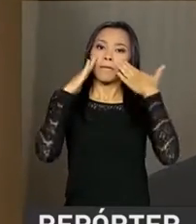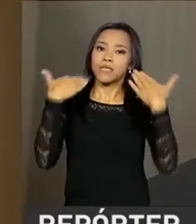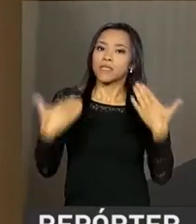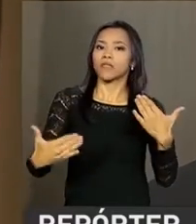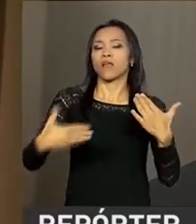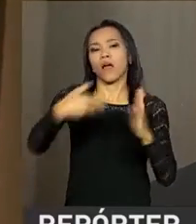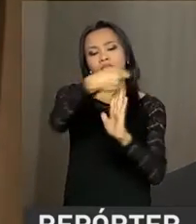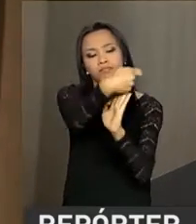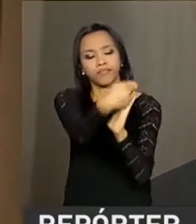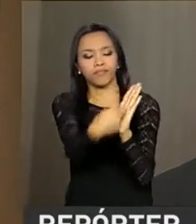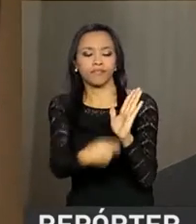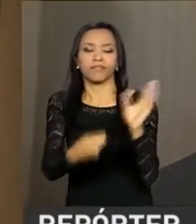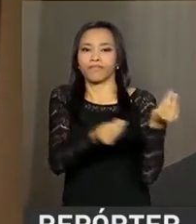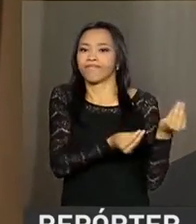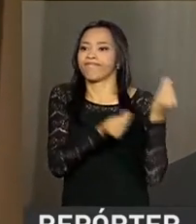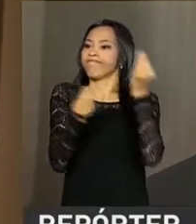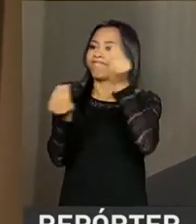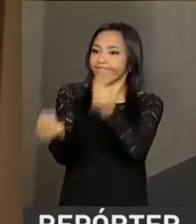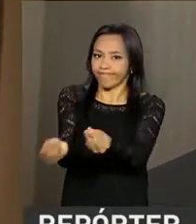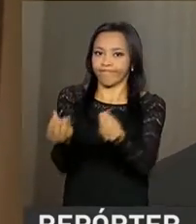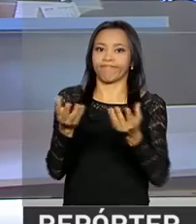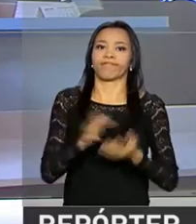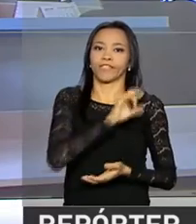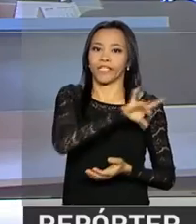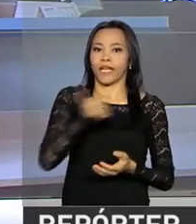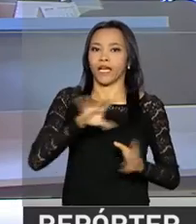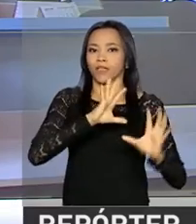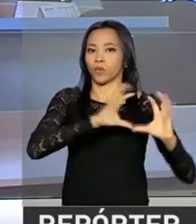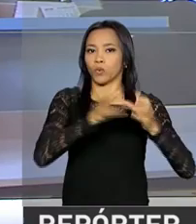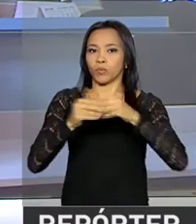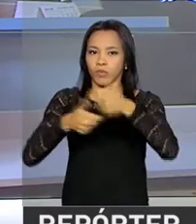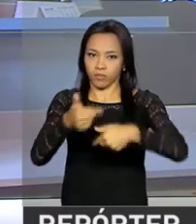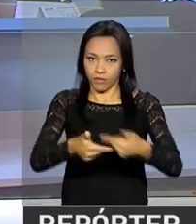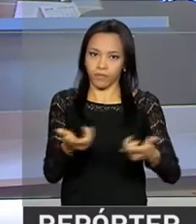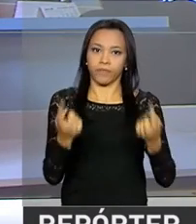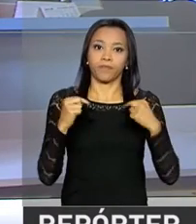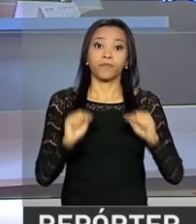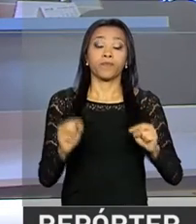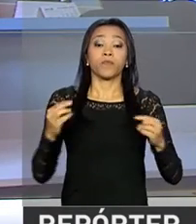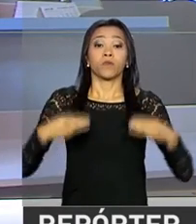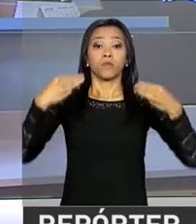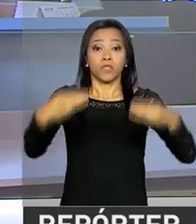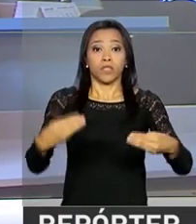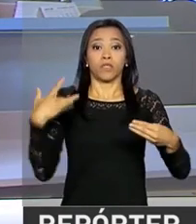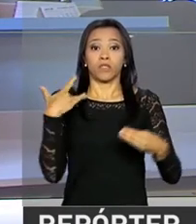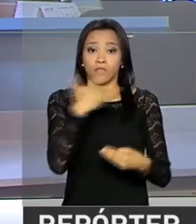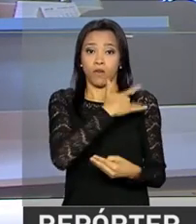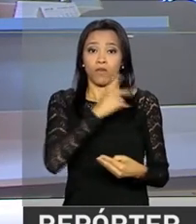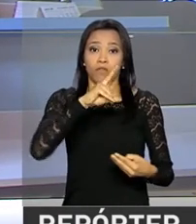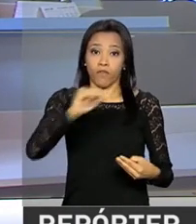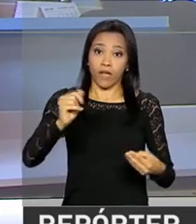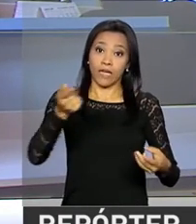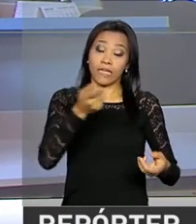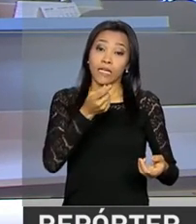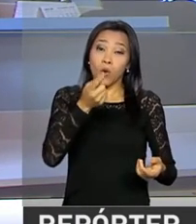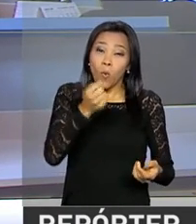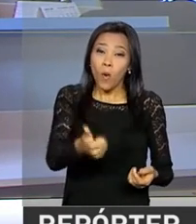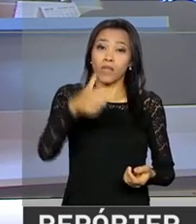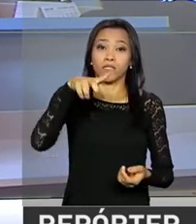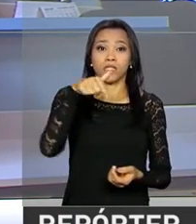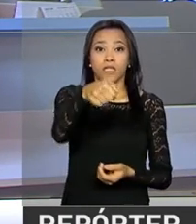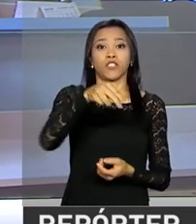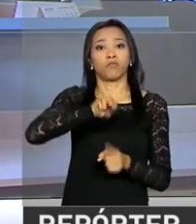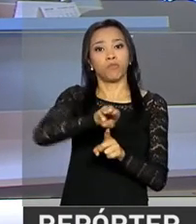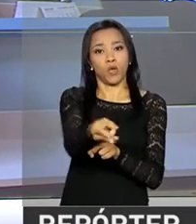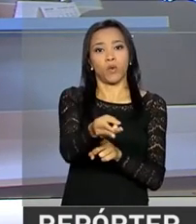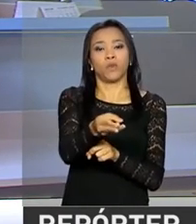formalmente o trabalho destes grupos de trabalho. O Ministério da Saúde vai transferir quase 7 milhões e meio de reais